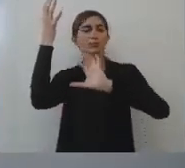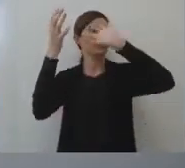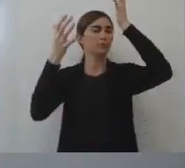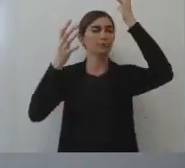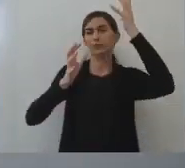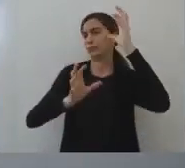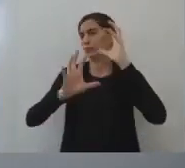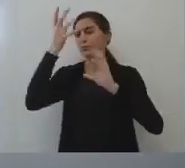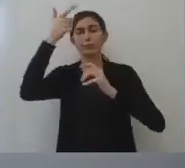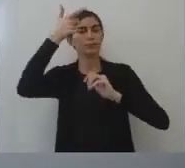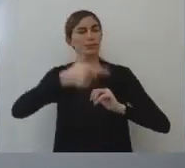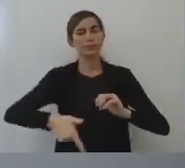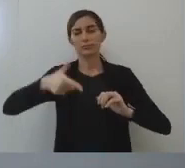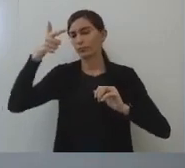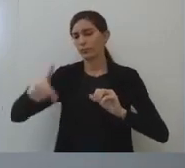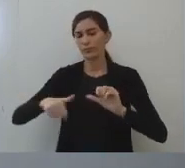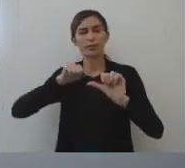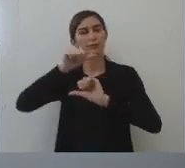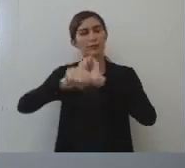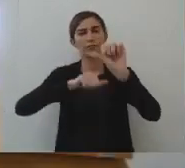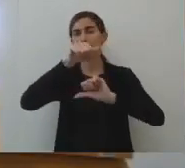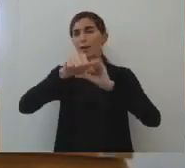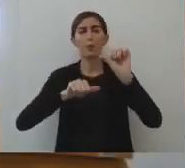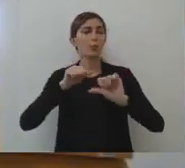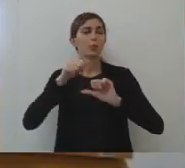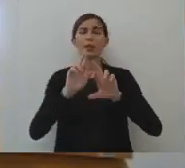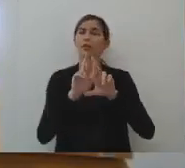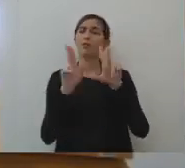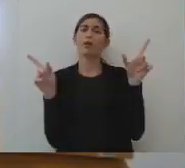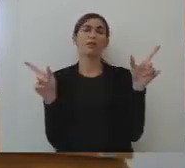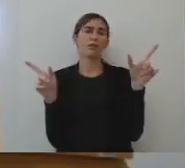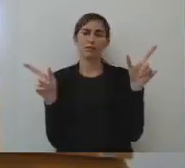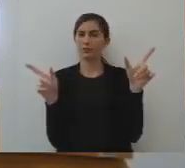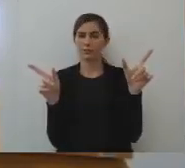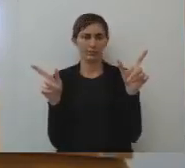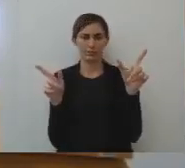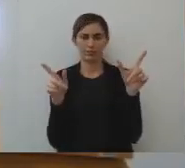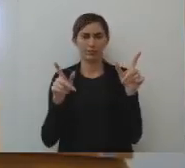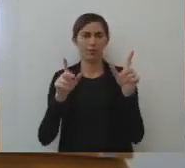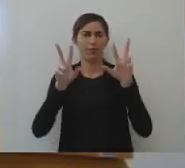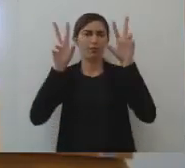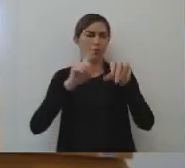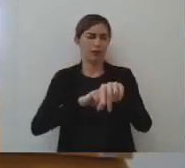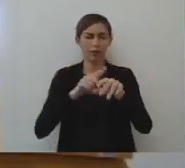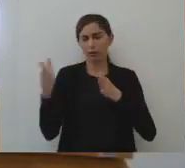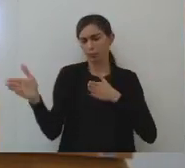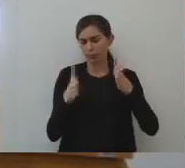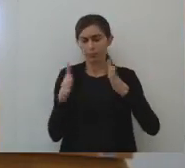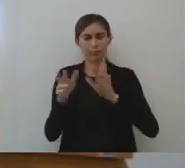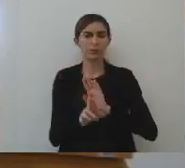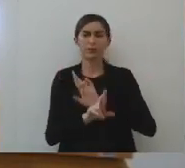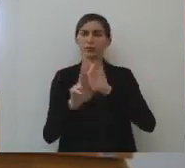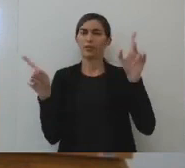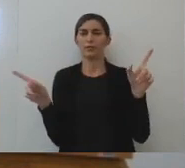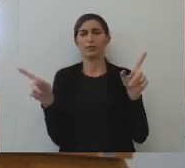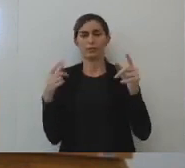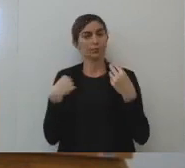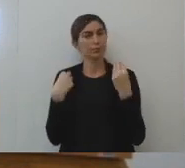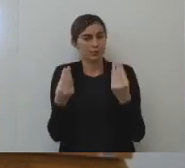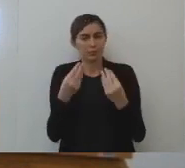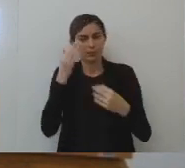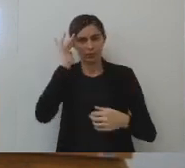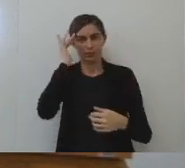ele acontece de novo, quando ele se repete de uma maneira diferenciada. É um tempo histórico diferente. E para isso a gente